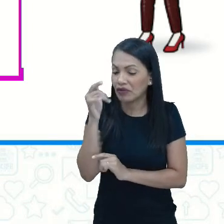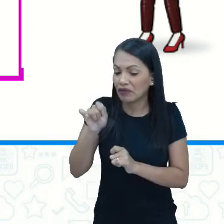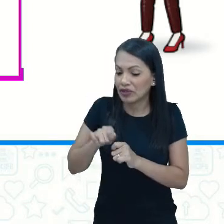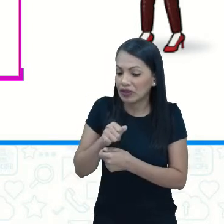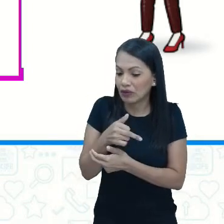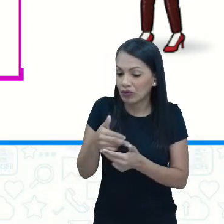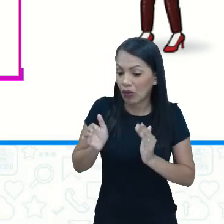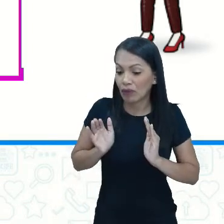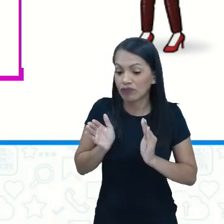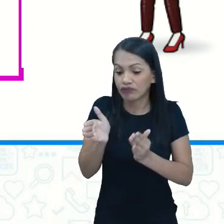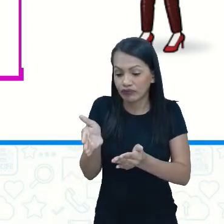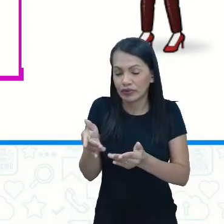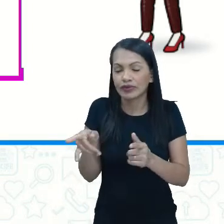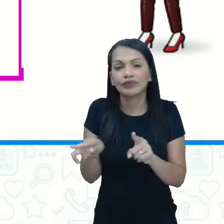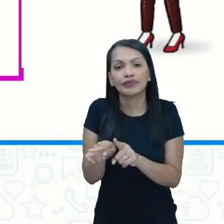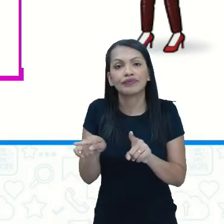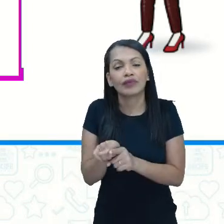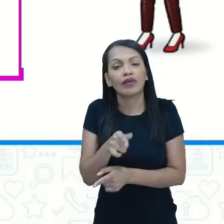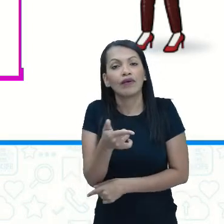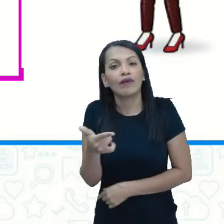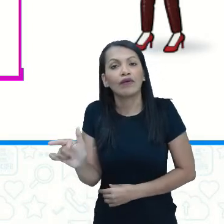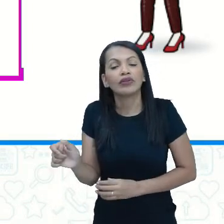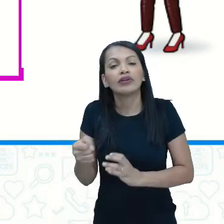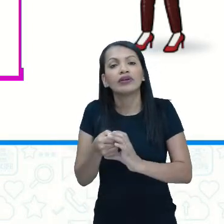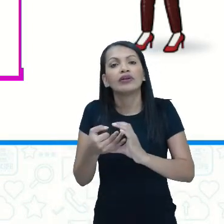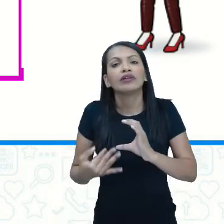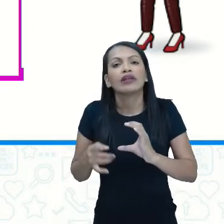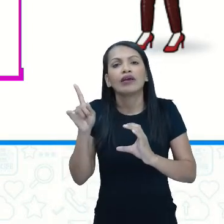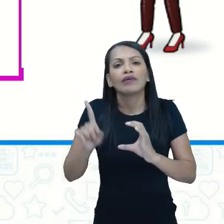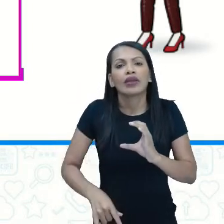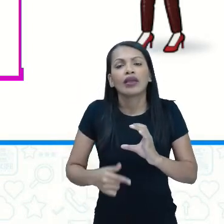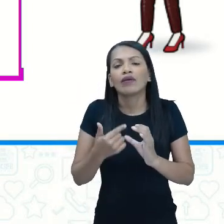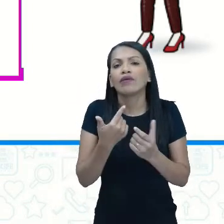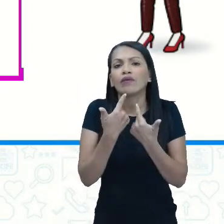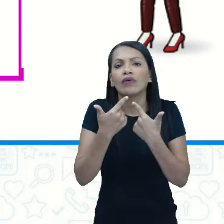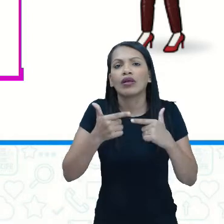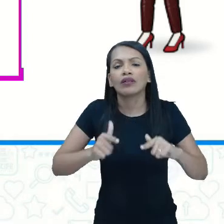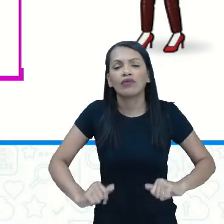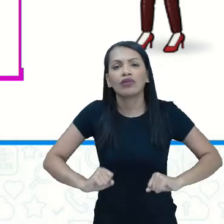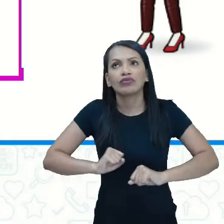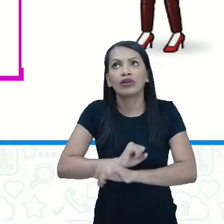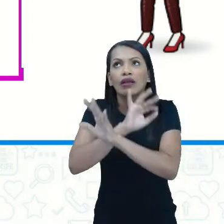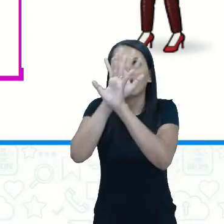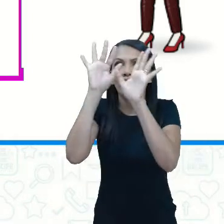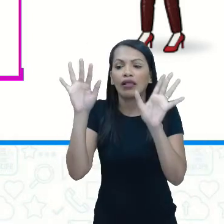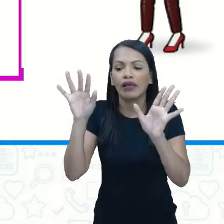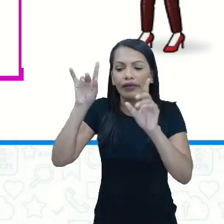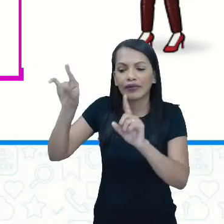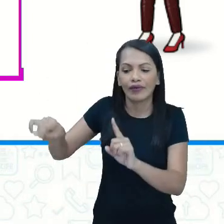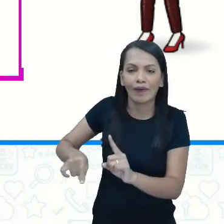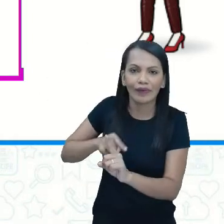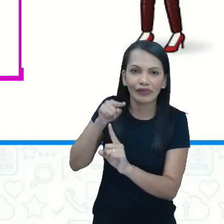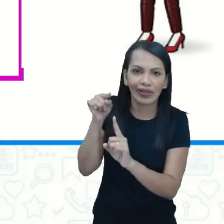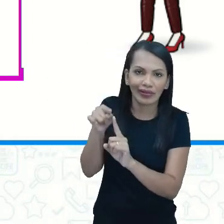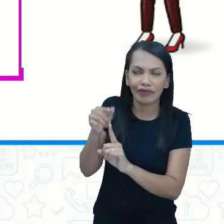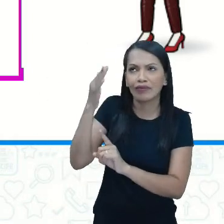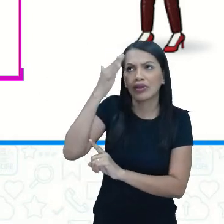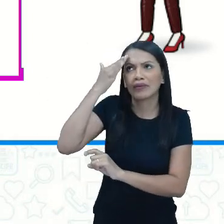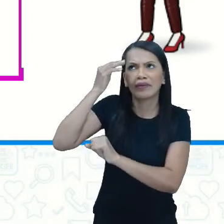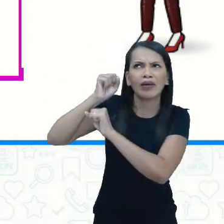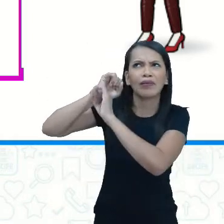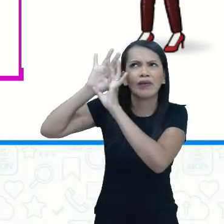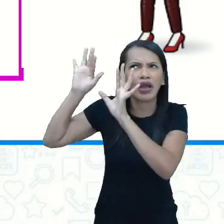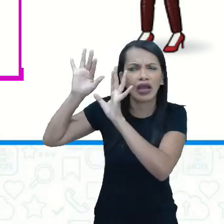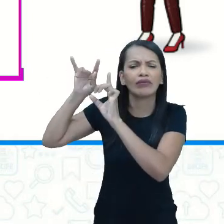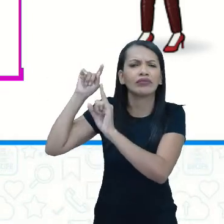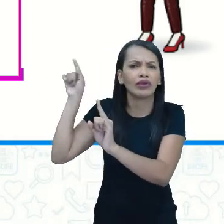característica, tem a linguagem clara e objetiva. Claro, não é? É importante que a linguagem